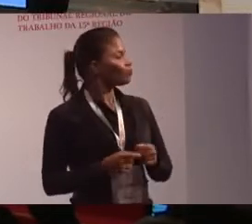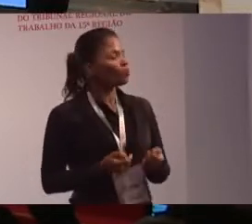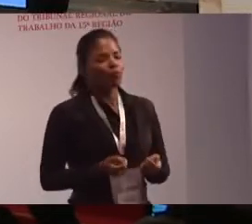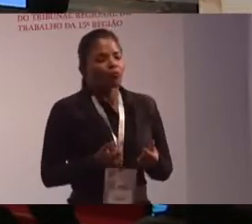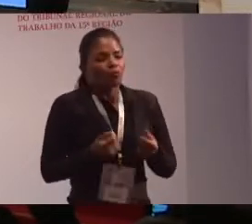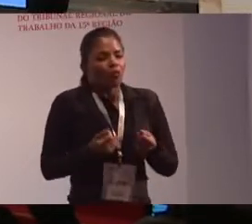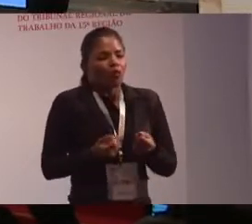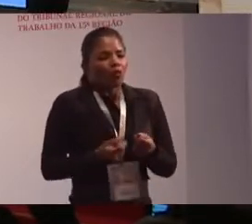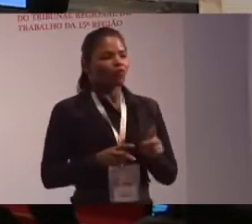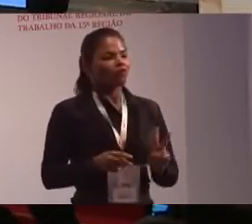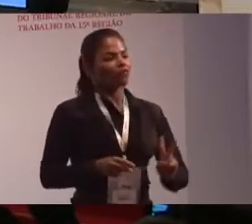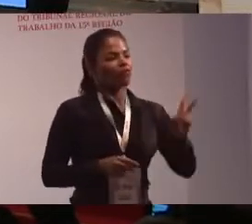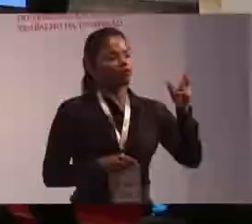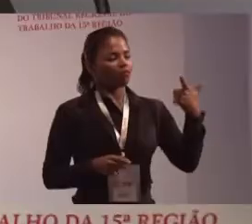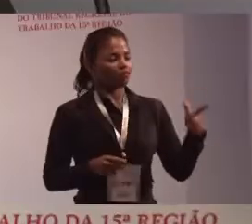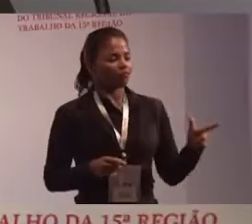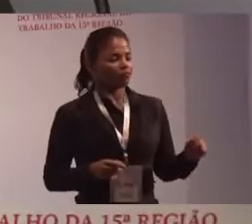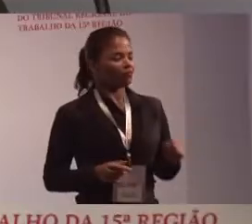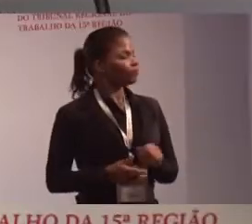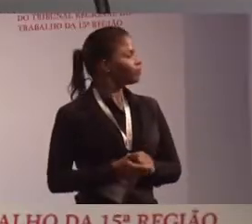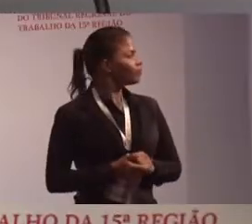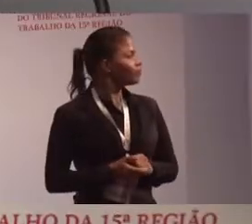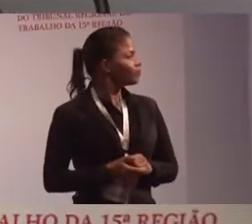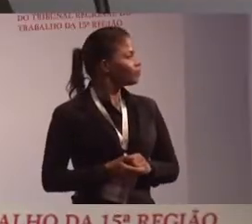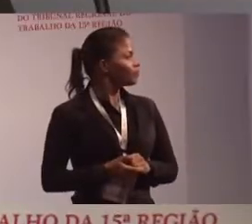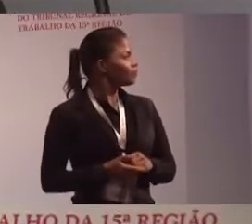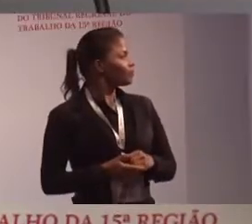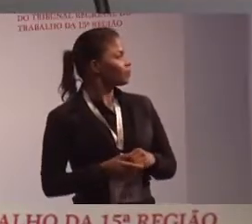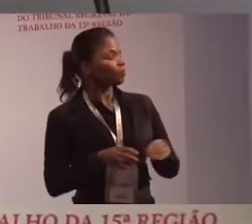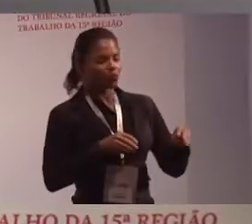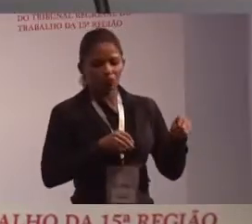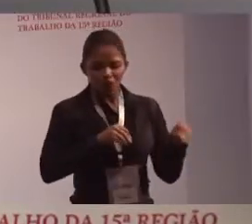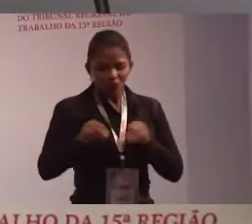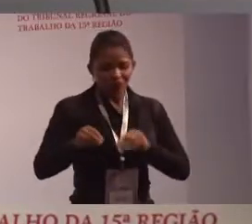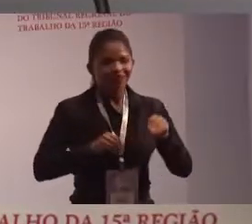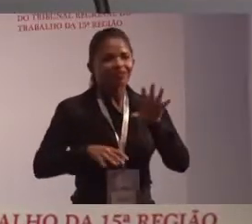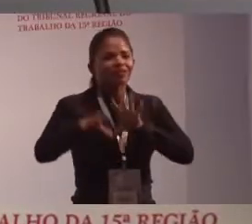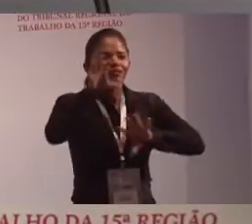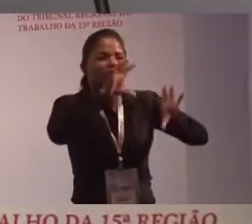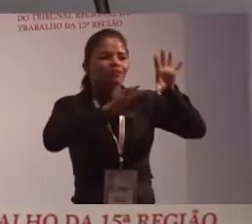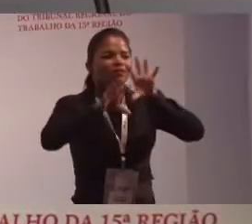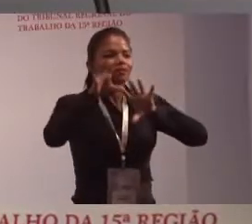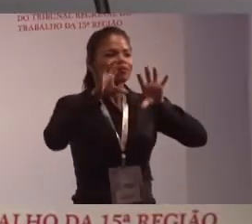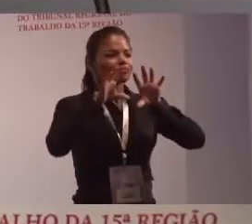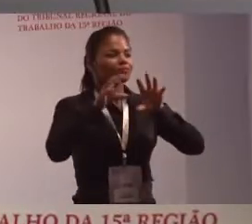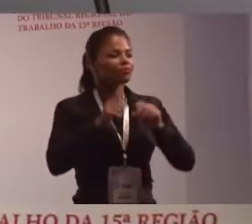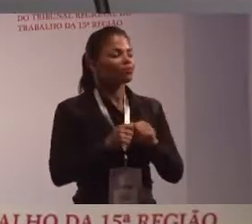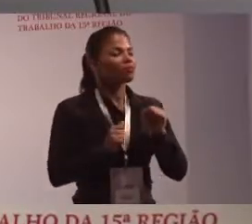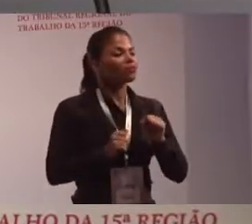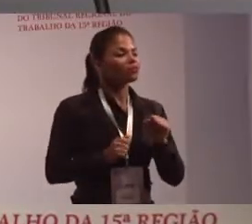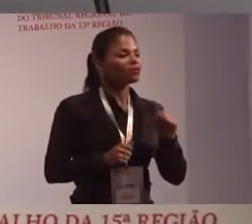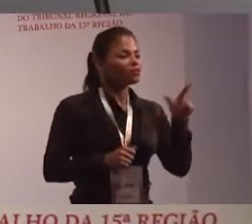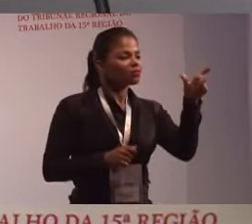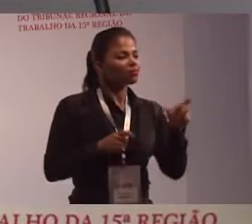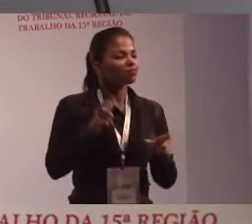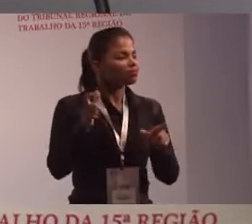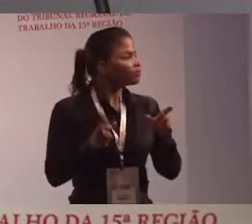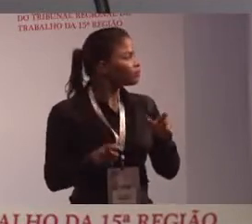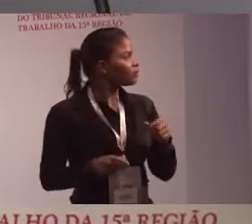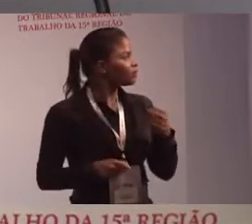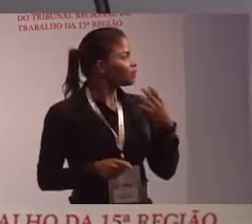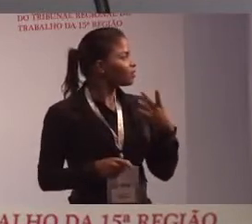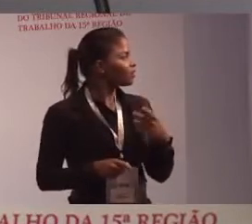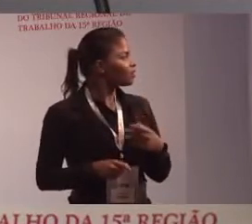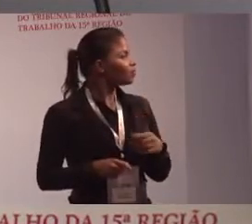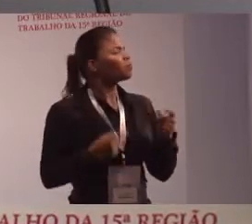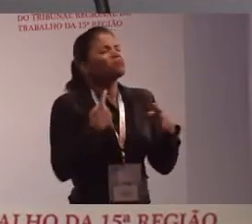prestigiado, né, que diminui a pessoa. Falando um pouco de mudança climática, Aí pode ser que tenha alguém se mexendo na cadeira e fala, poxa, mas saúde